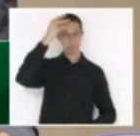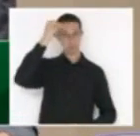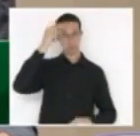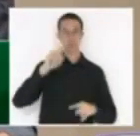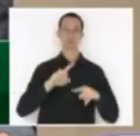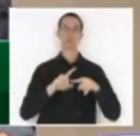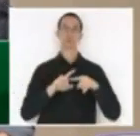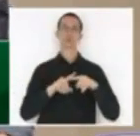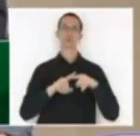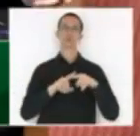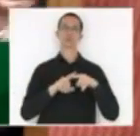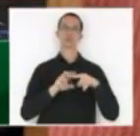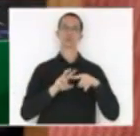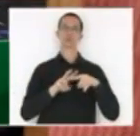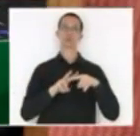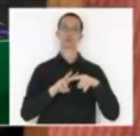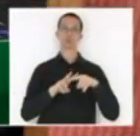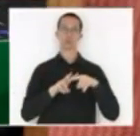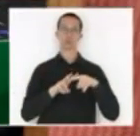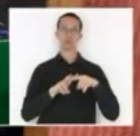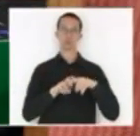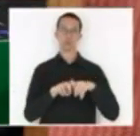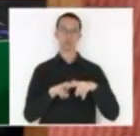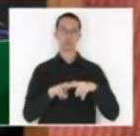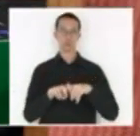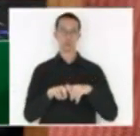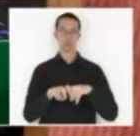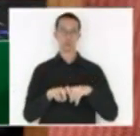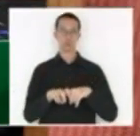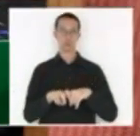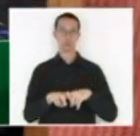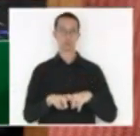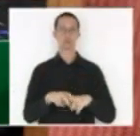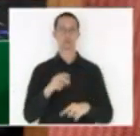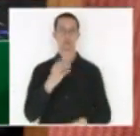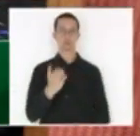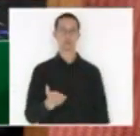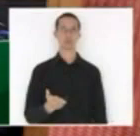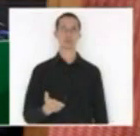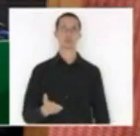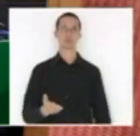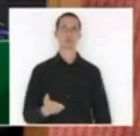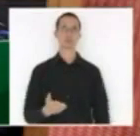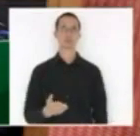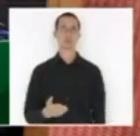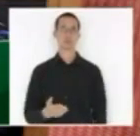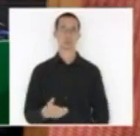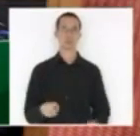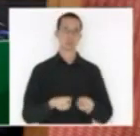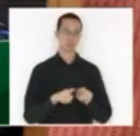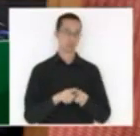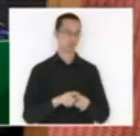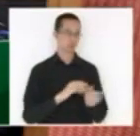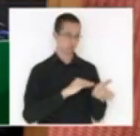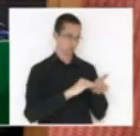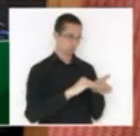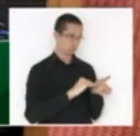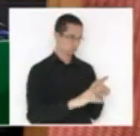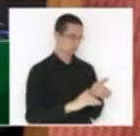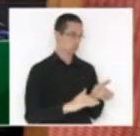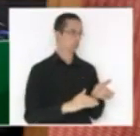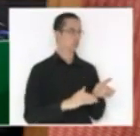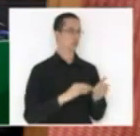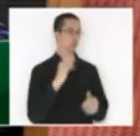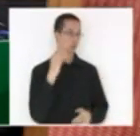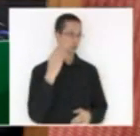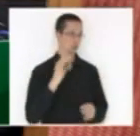a seu staff da Prefeitura Municipal de Tijucas e também do secretário adjunto de Ciência, Tecnologia e